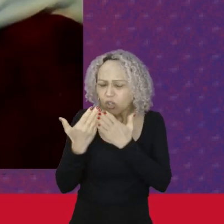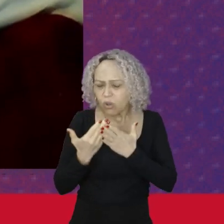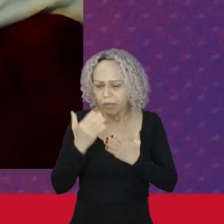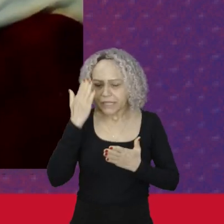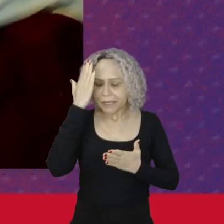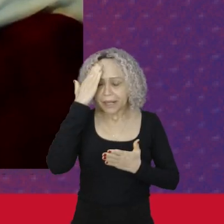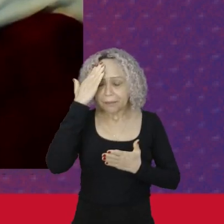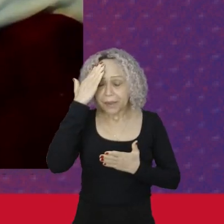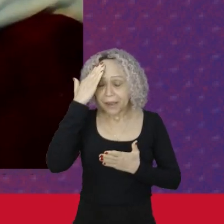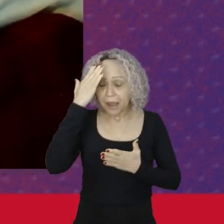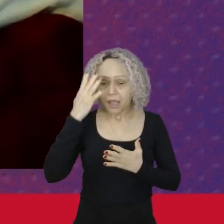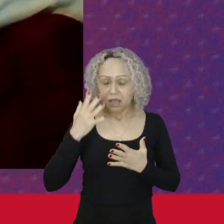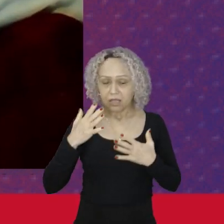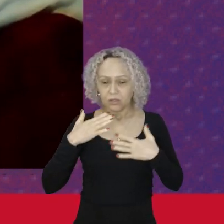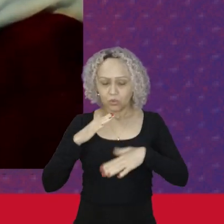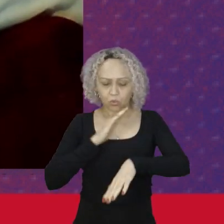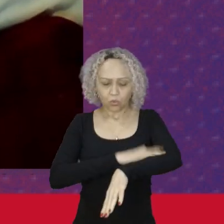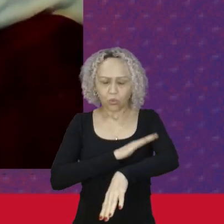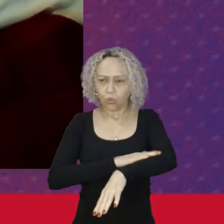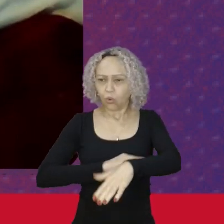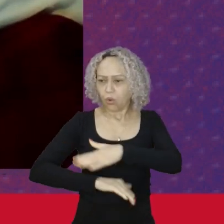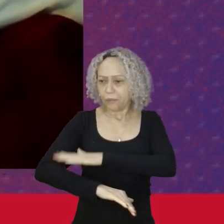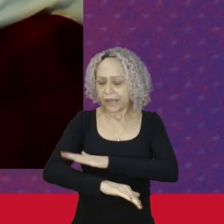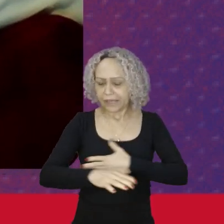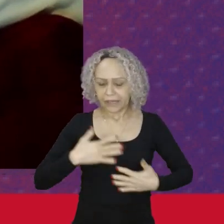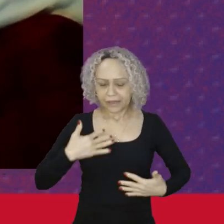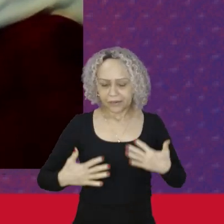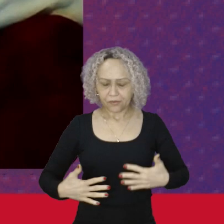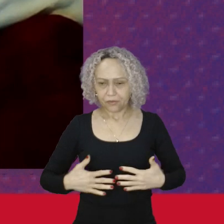corpo se formaria, se